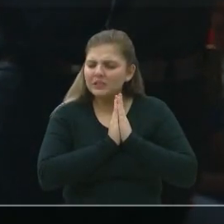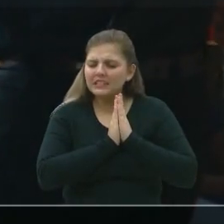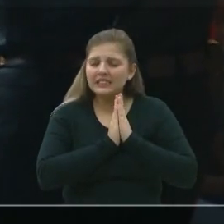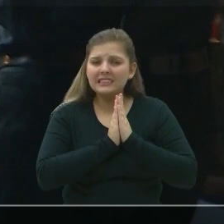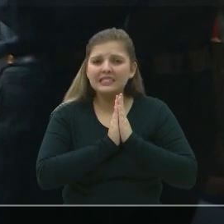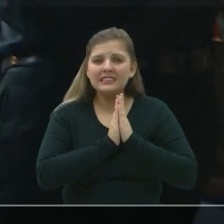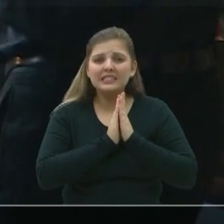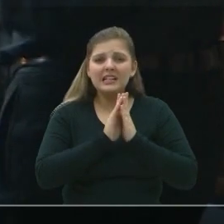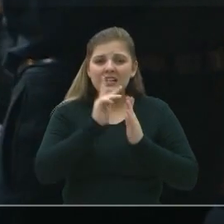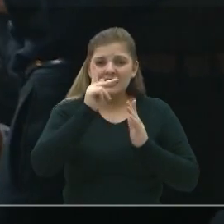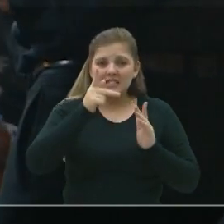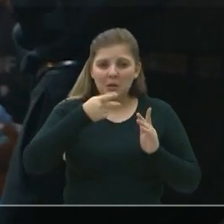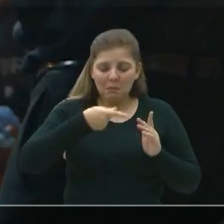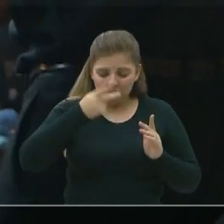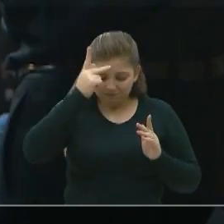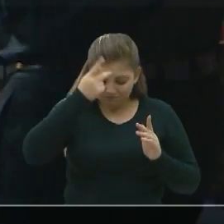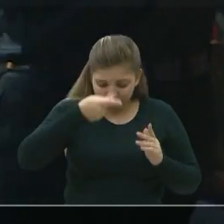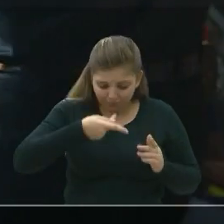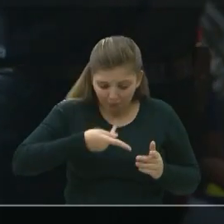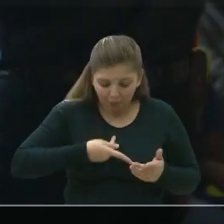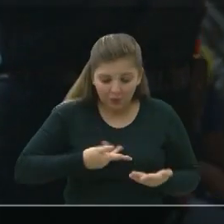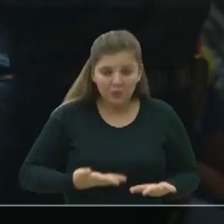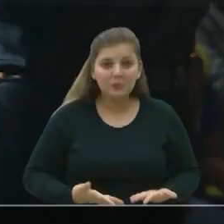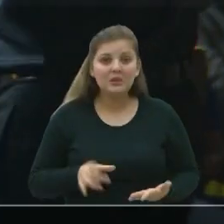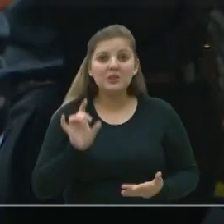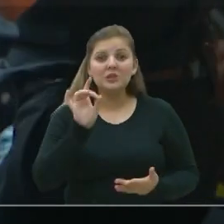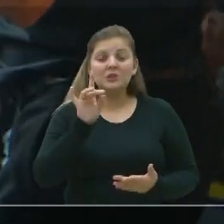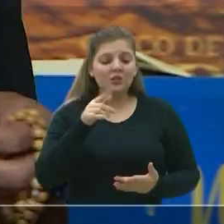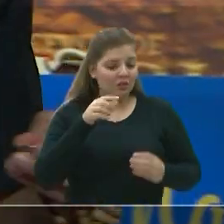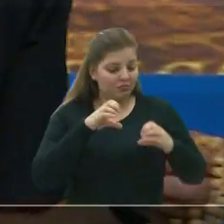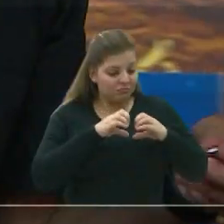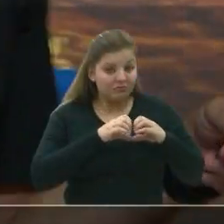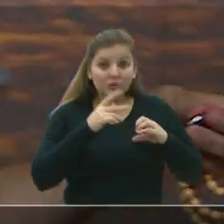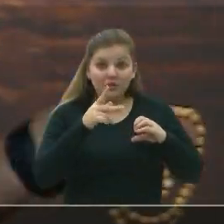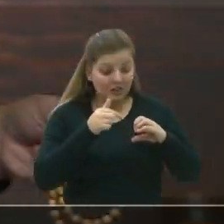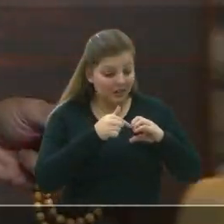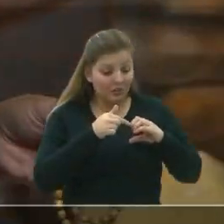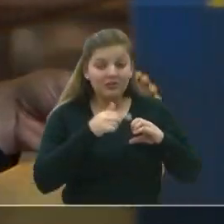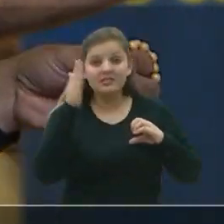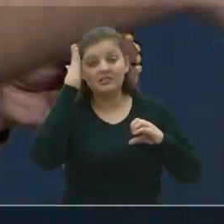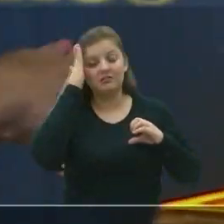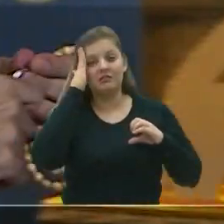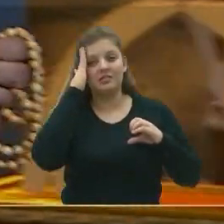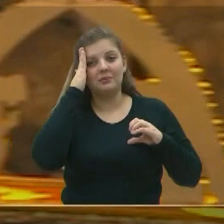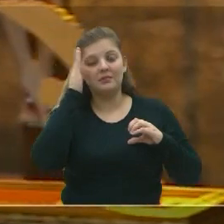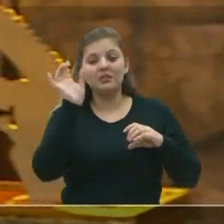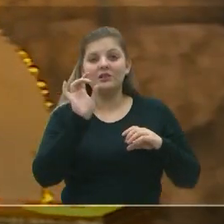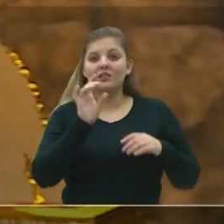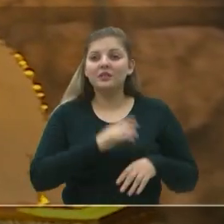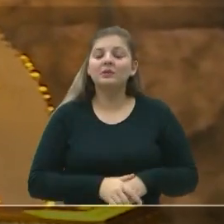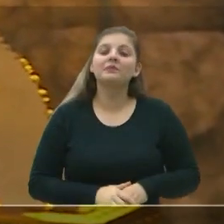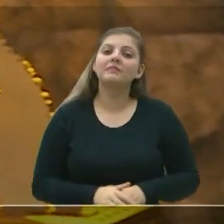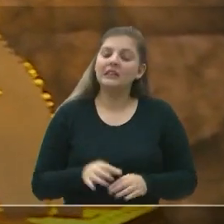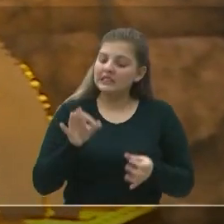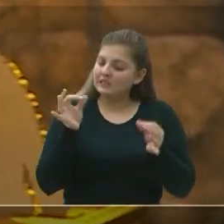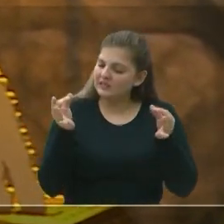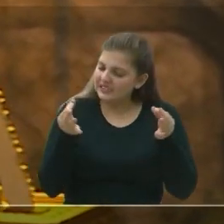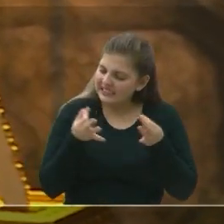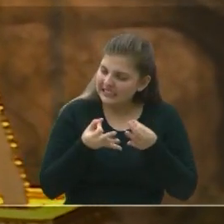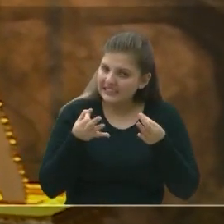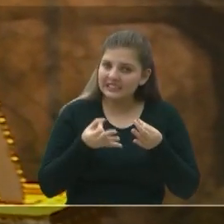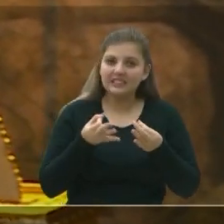o coração de Deus, é do seu coração com o coração de Deus, mas eu tenho certeza que a sua oração